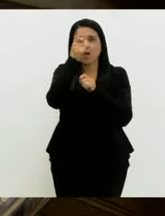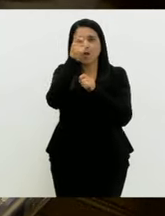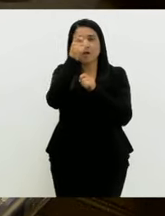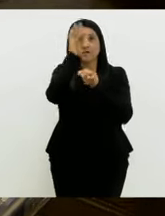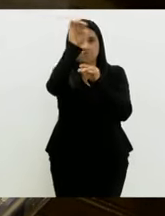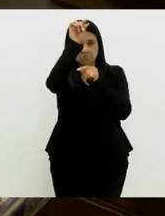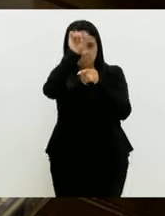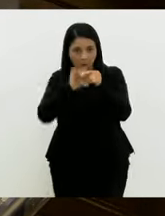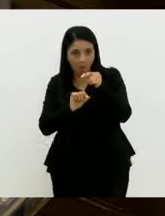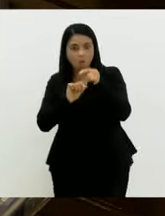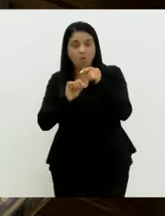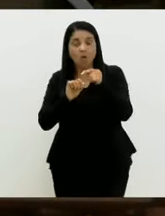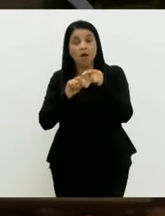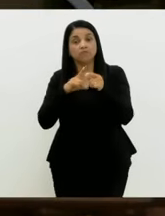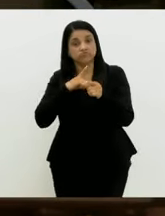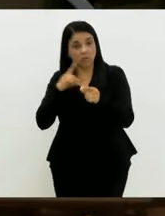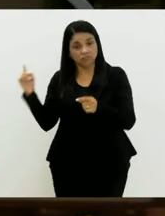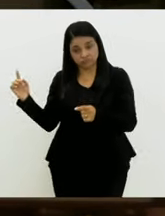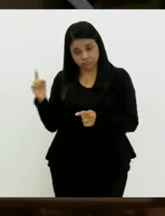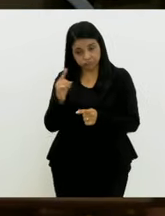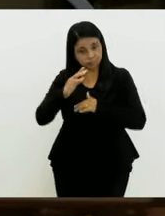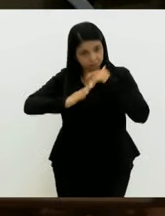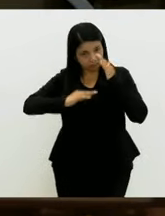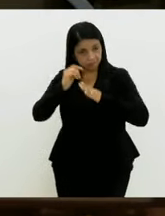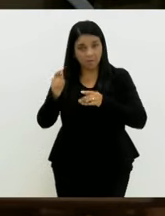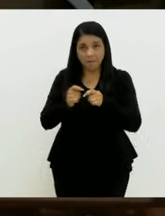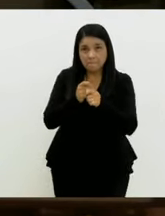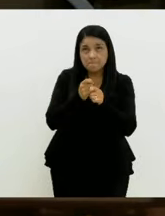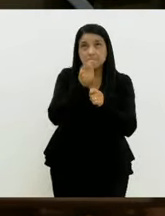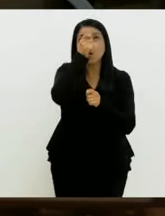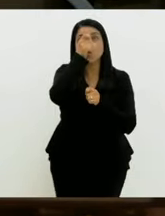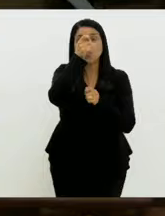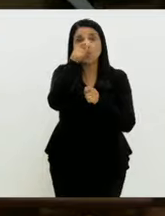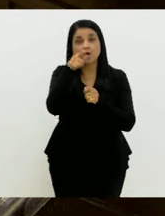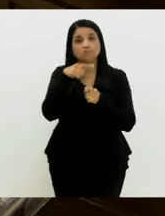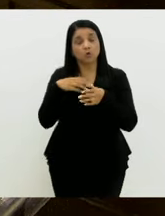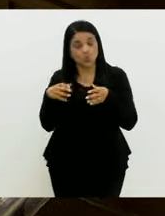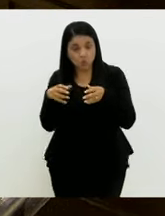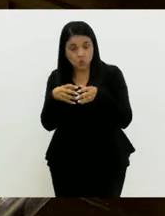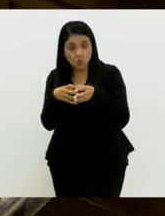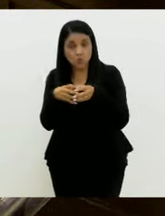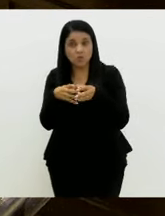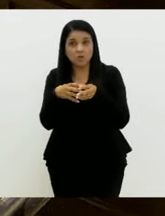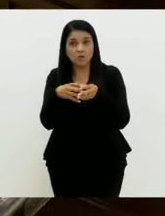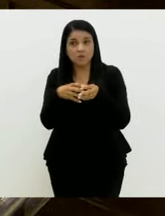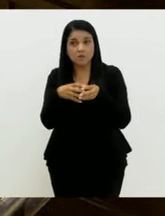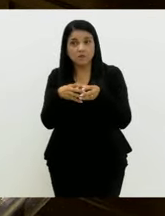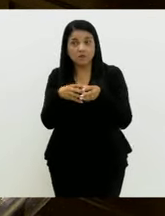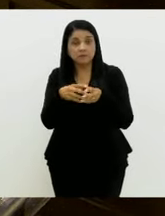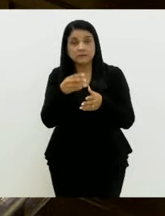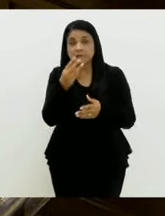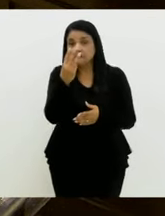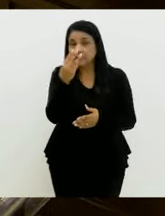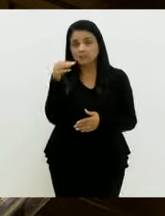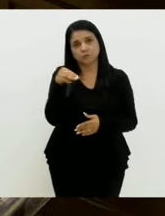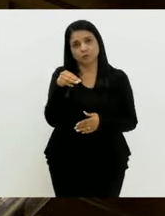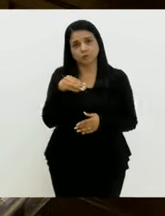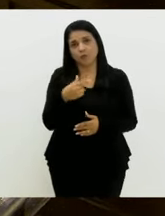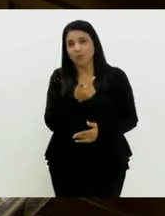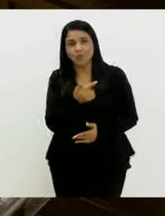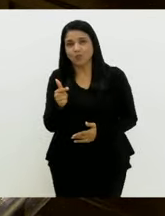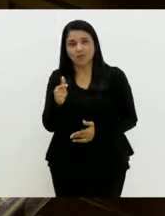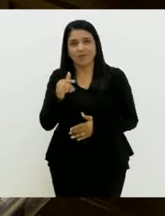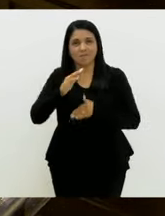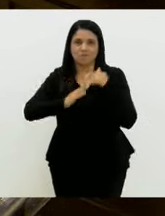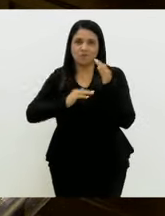ligar. E eles não têm ninguém para fazer só isso. Só tem algumas equipes que fazem isso. E o cara resolve isso em 3 minutos, mas não tem quem faça, ele às vezes